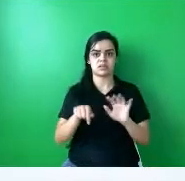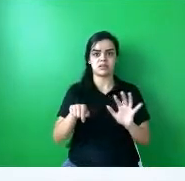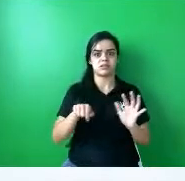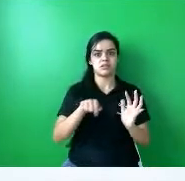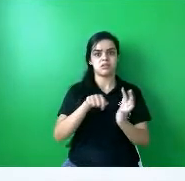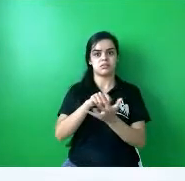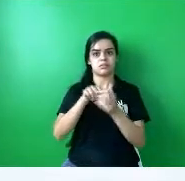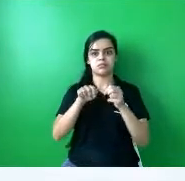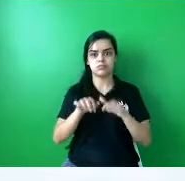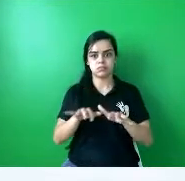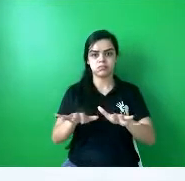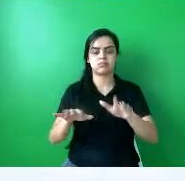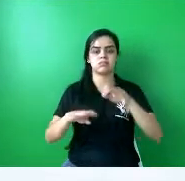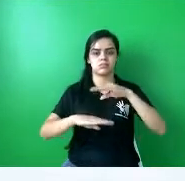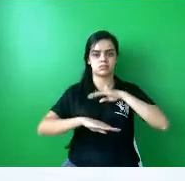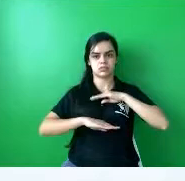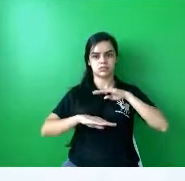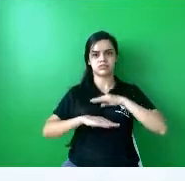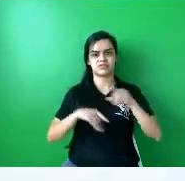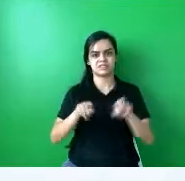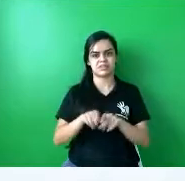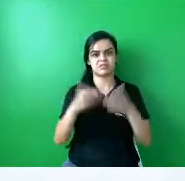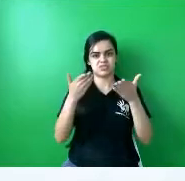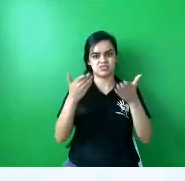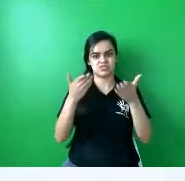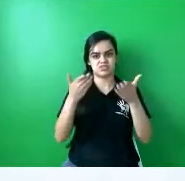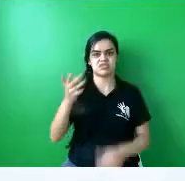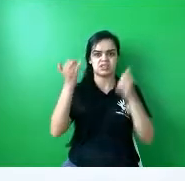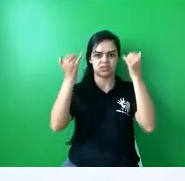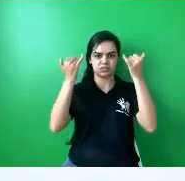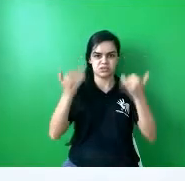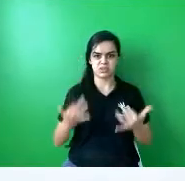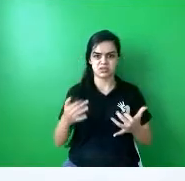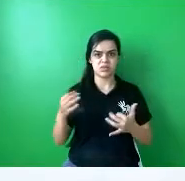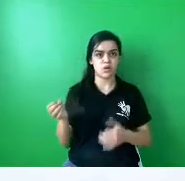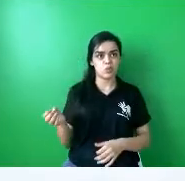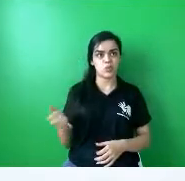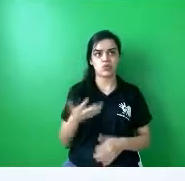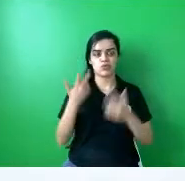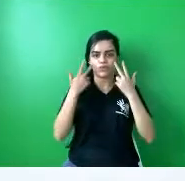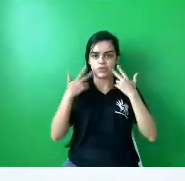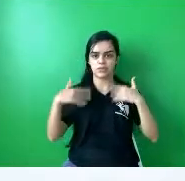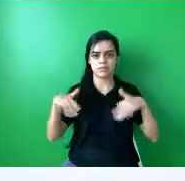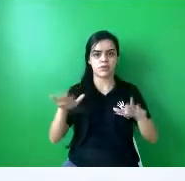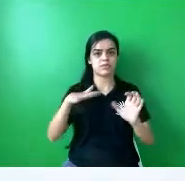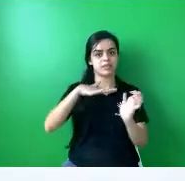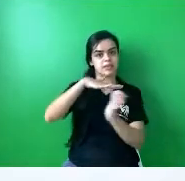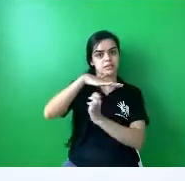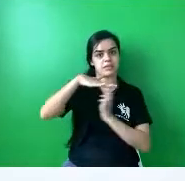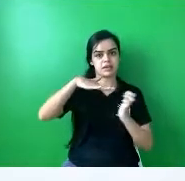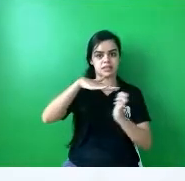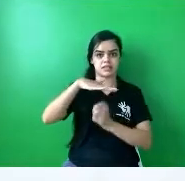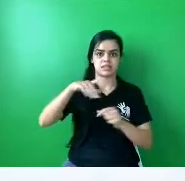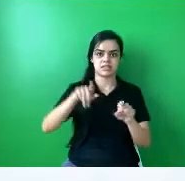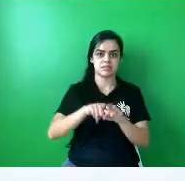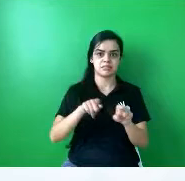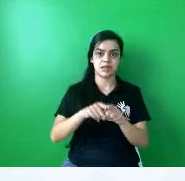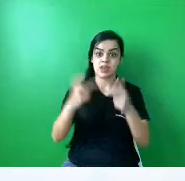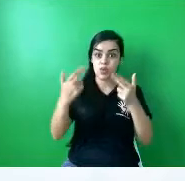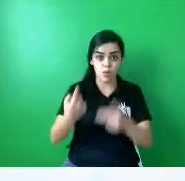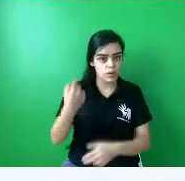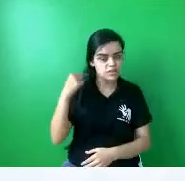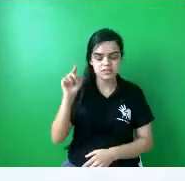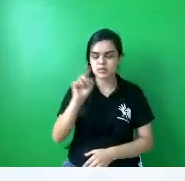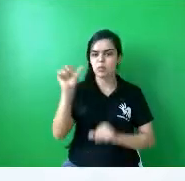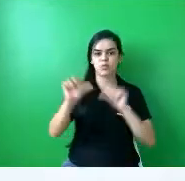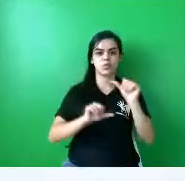pandemia, com situações, como disse o Jefferson, né? É um novo normal. Na empresa de vocês não é como era antes,